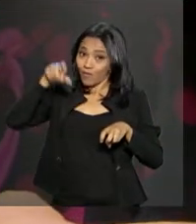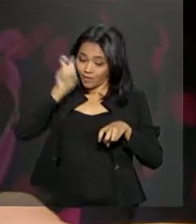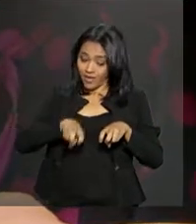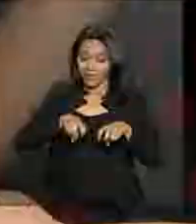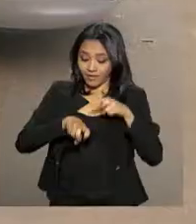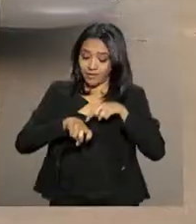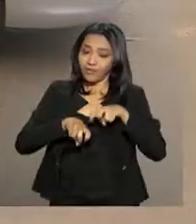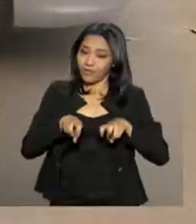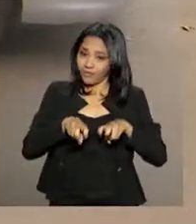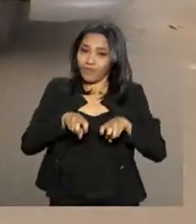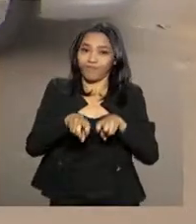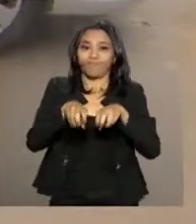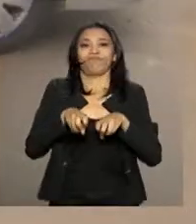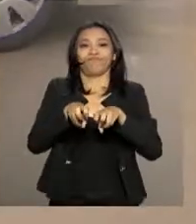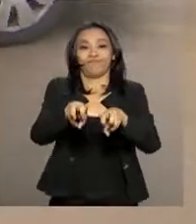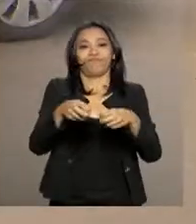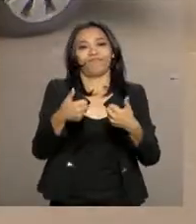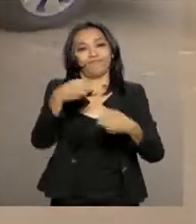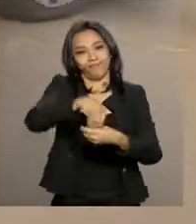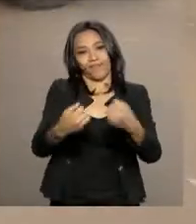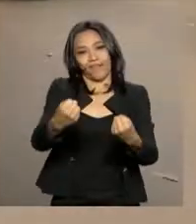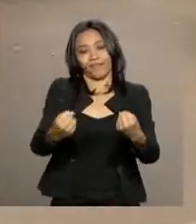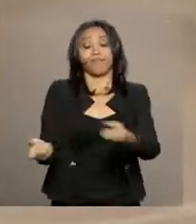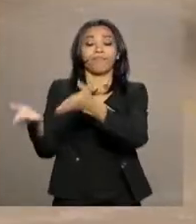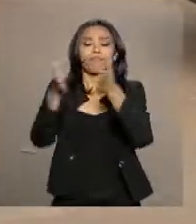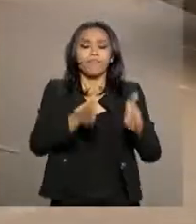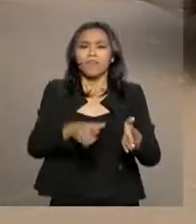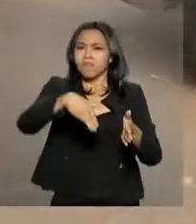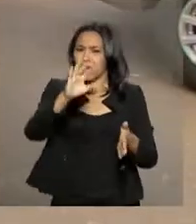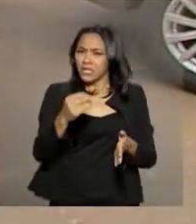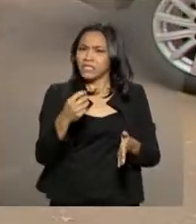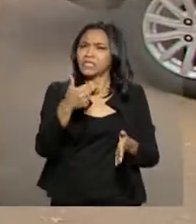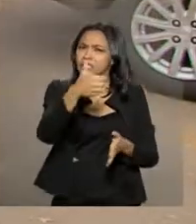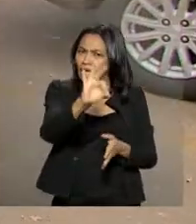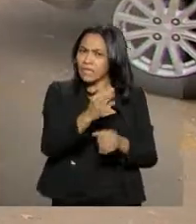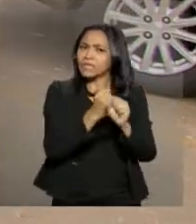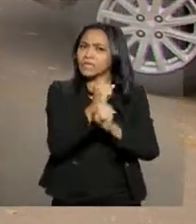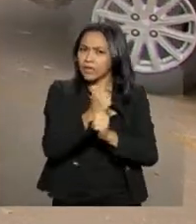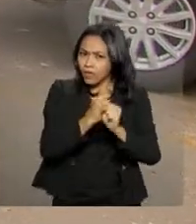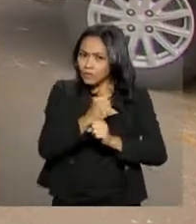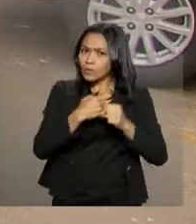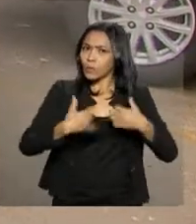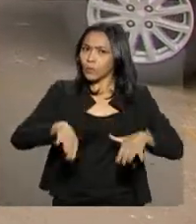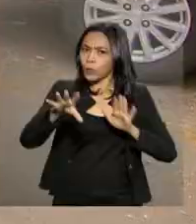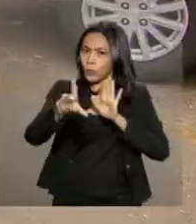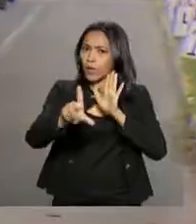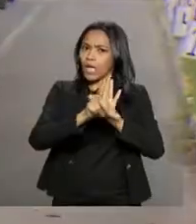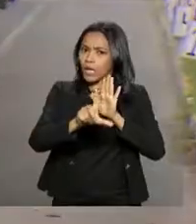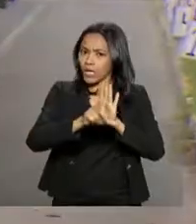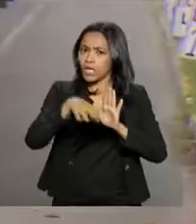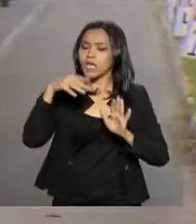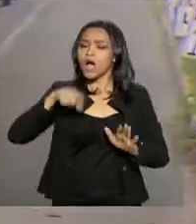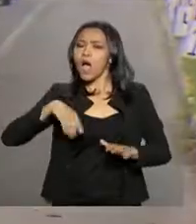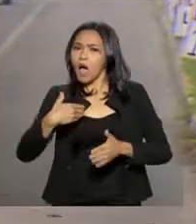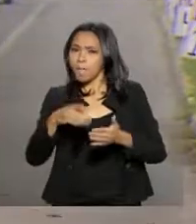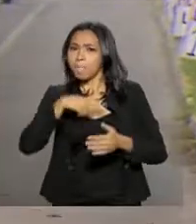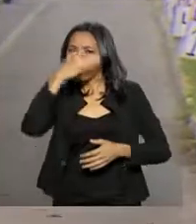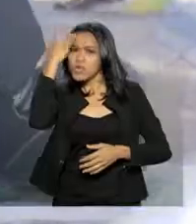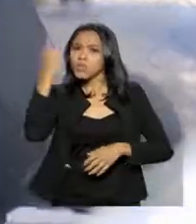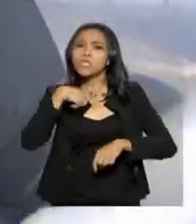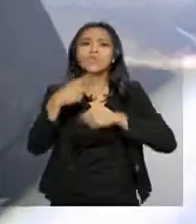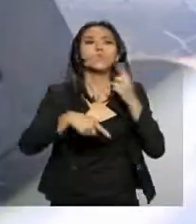naquela mas apesar de existir há mais de dez anos muita gente ainda tem dúvidas sobre essa legislação